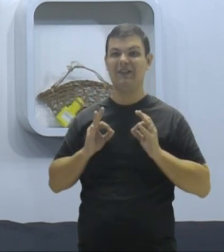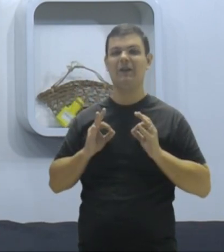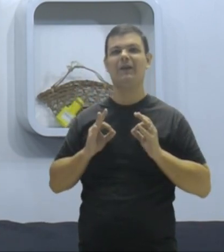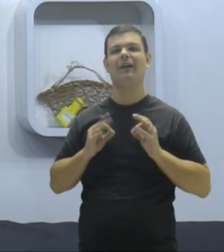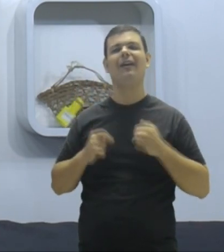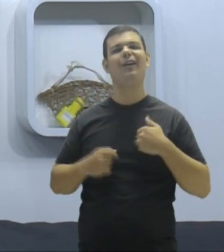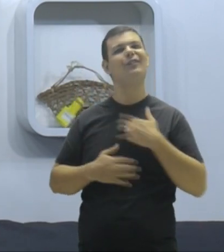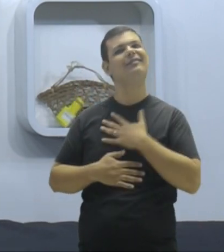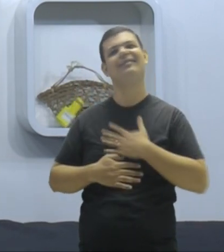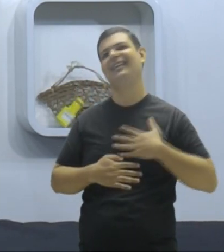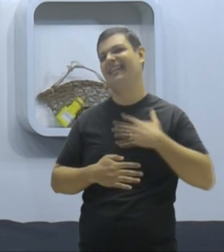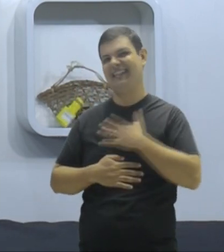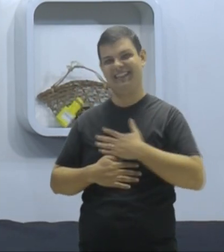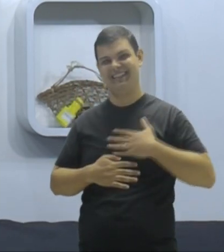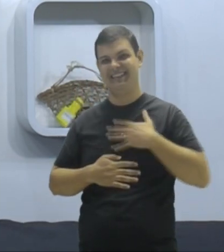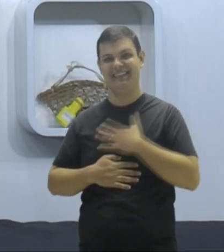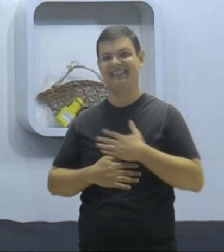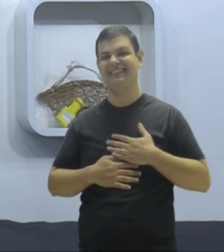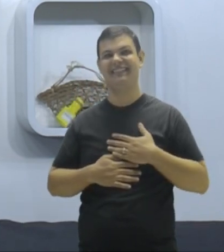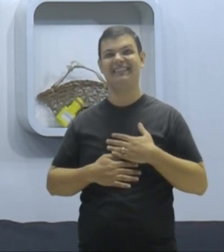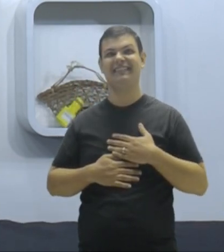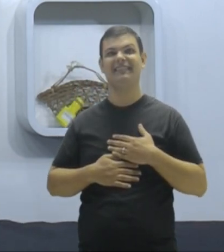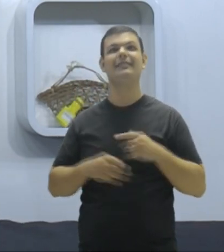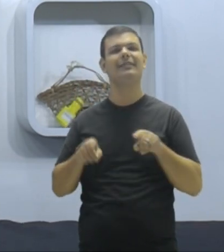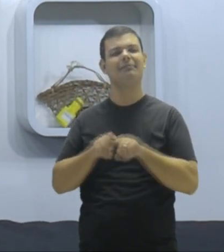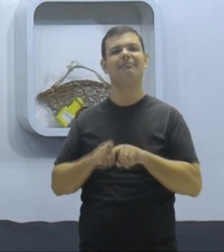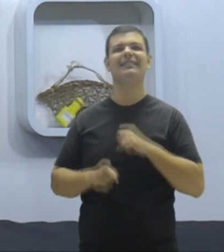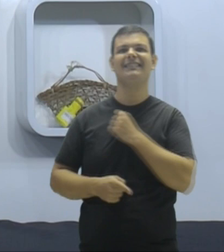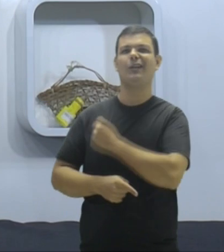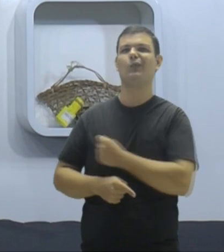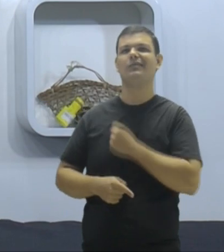fico muito feliz e que estou também com muita saudade